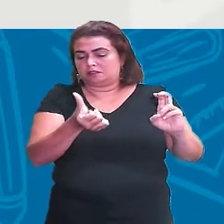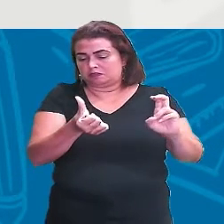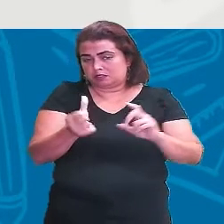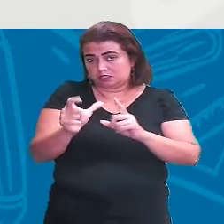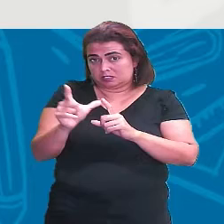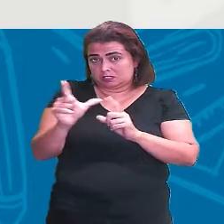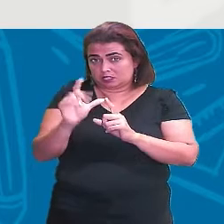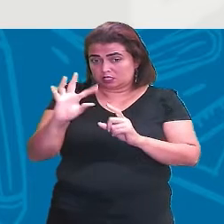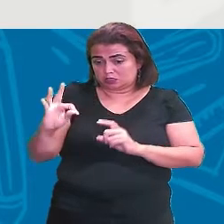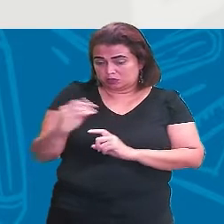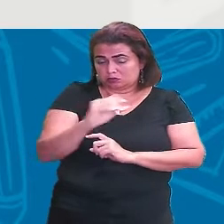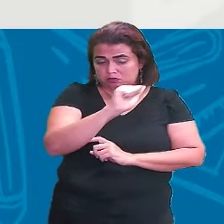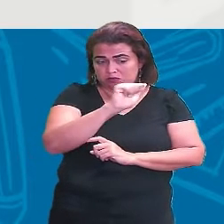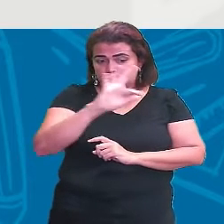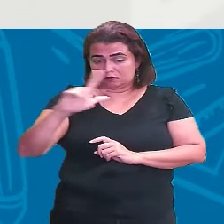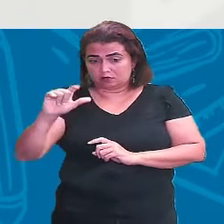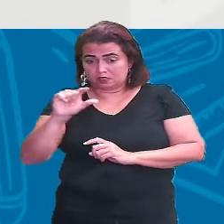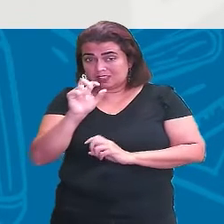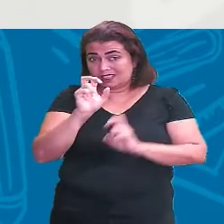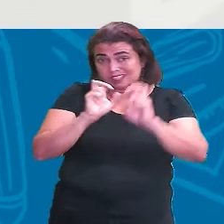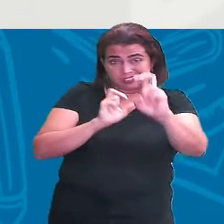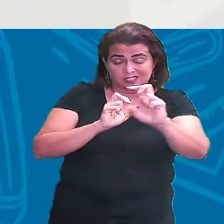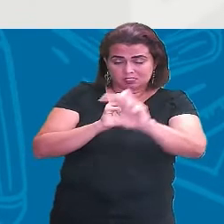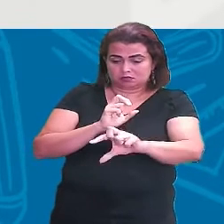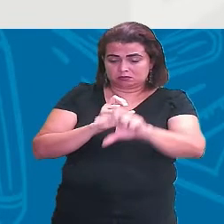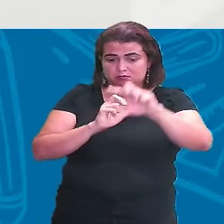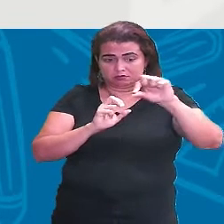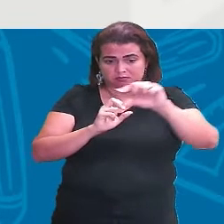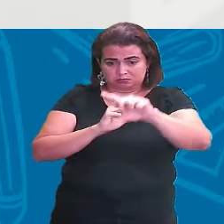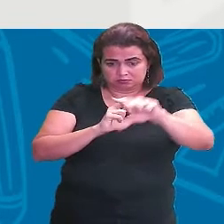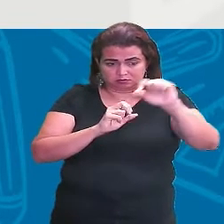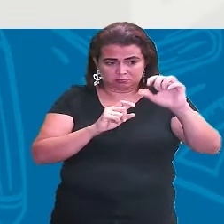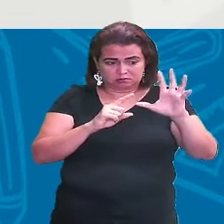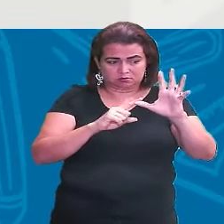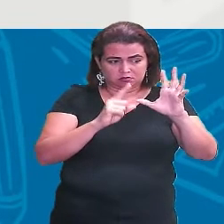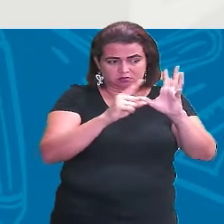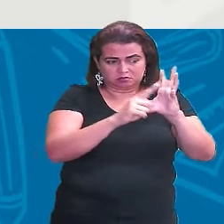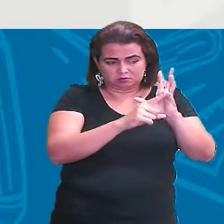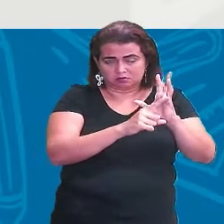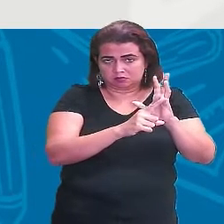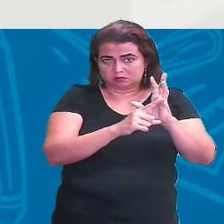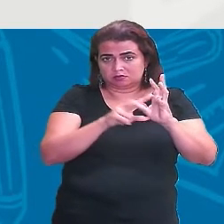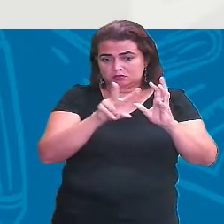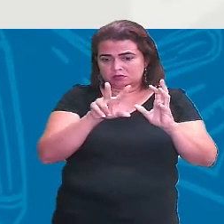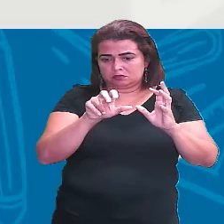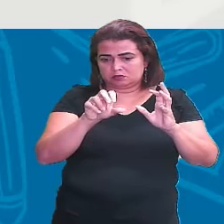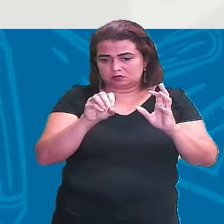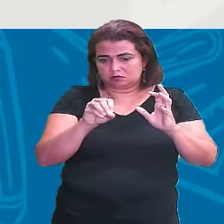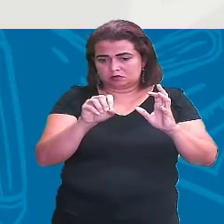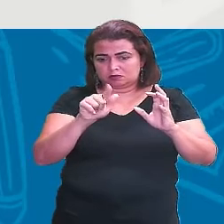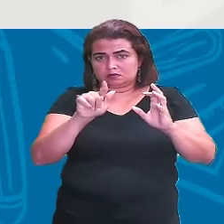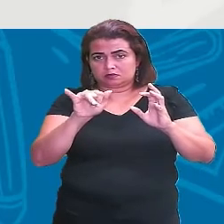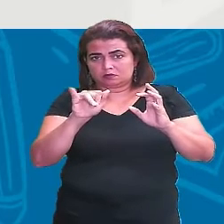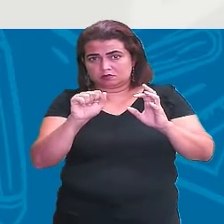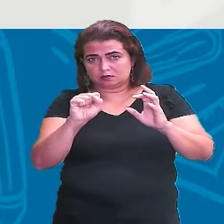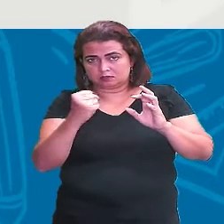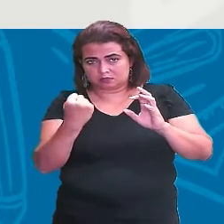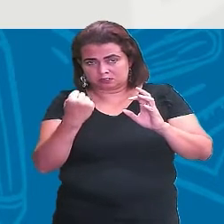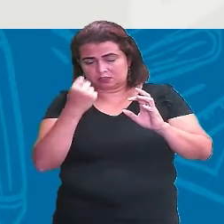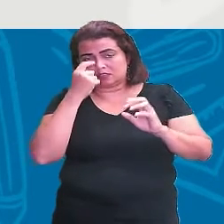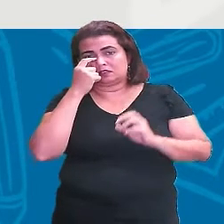do alfabeto, temos 5 que são chamadas de vogais, que são essas 5 que vocês estão vendo, tá